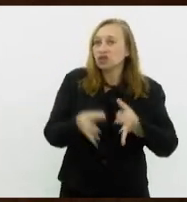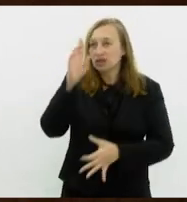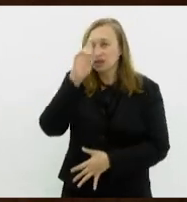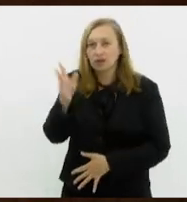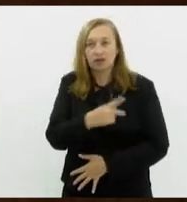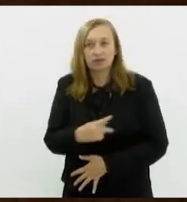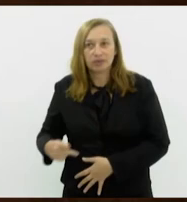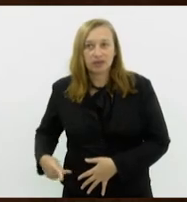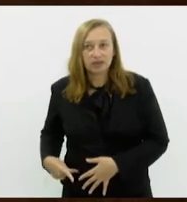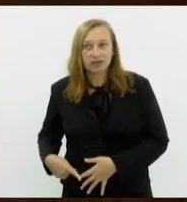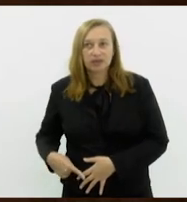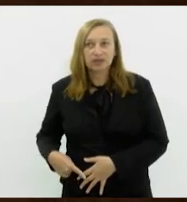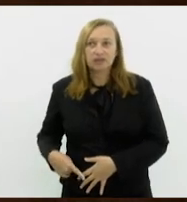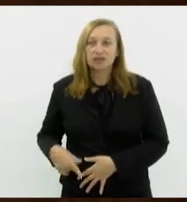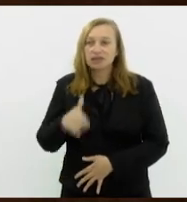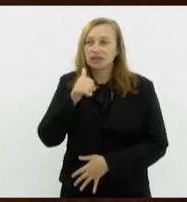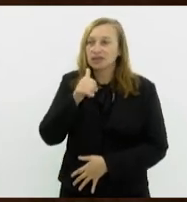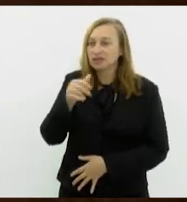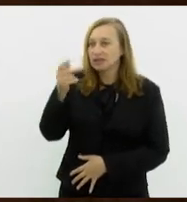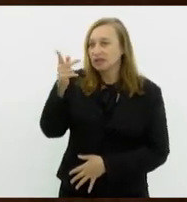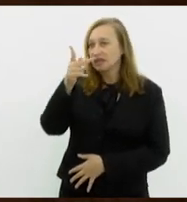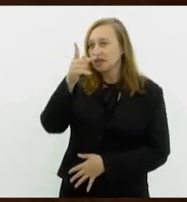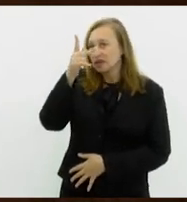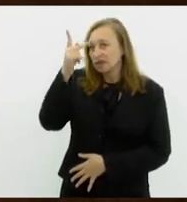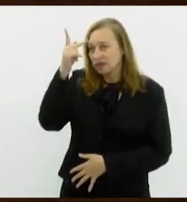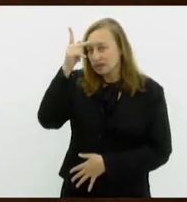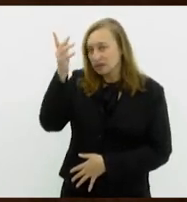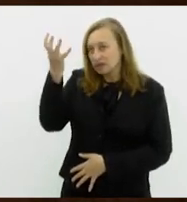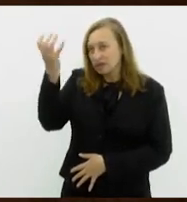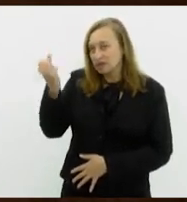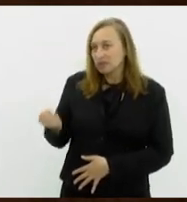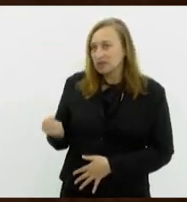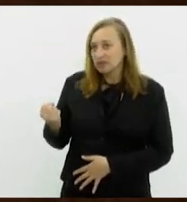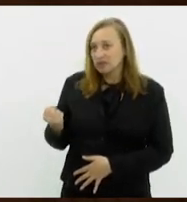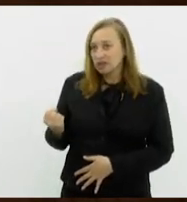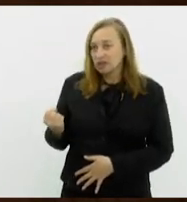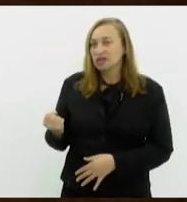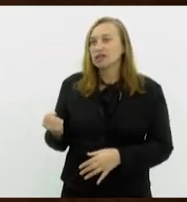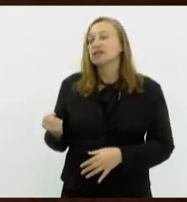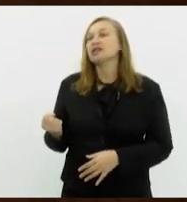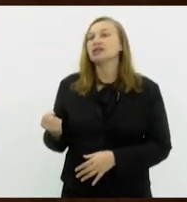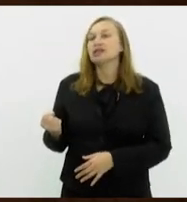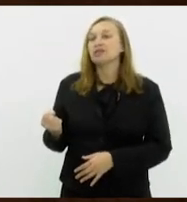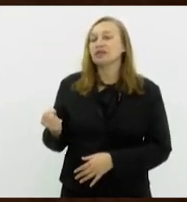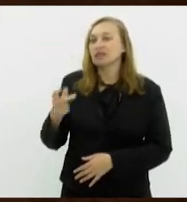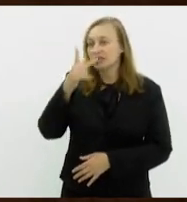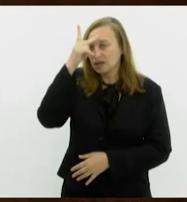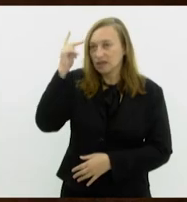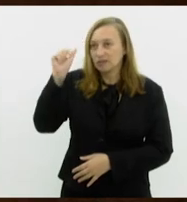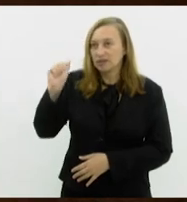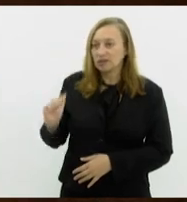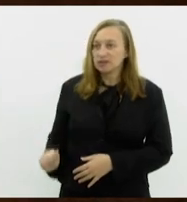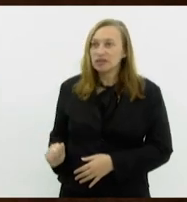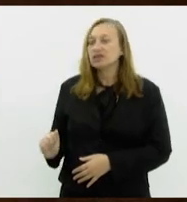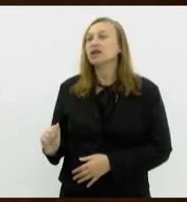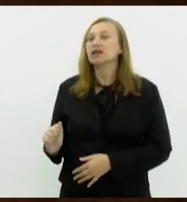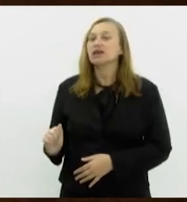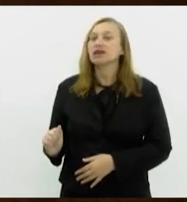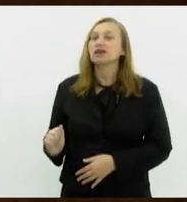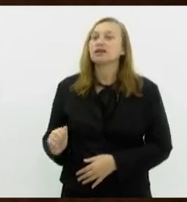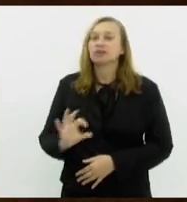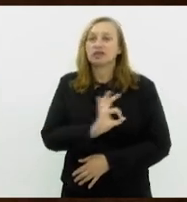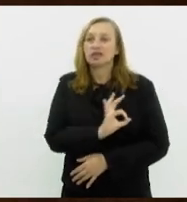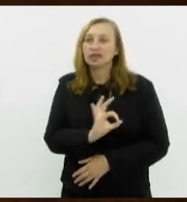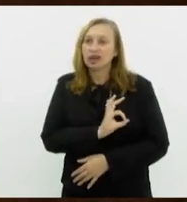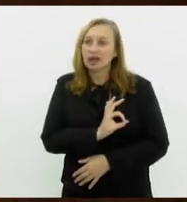presidente. As pensionistas militares, as viúvas, entendendo não só o debate da grã que foi